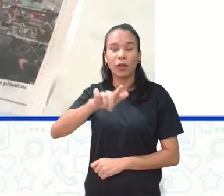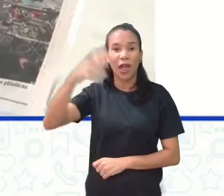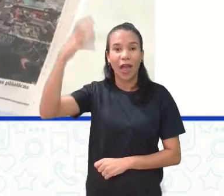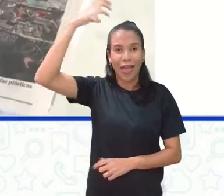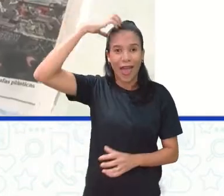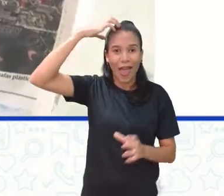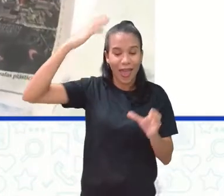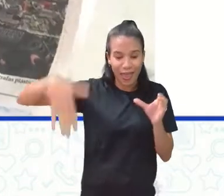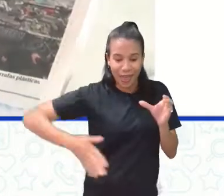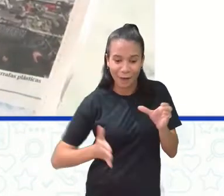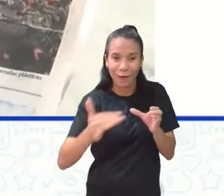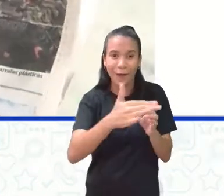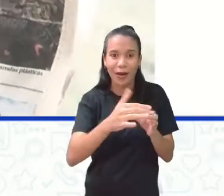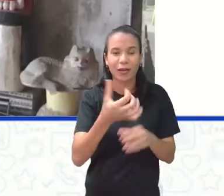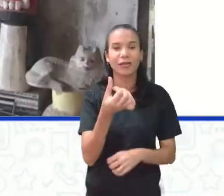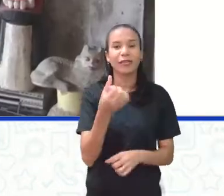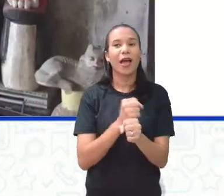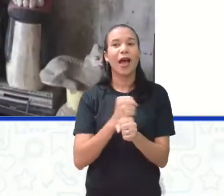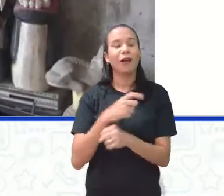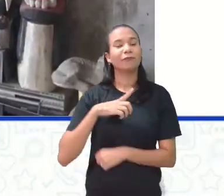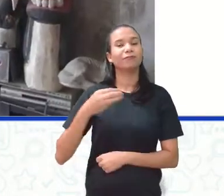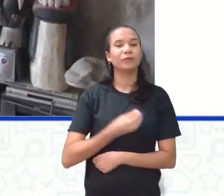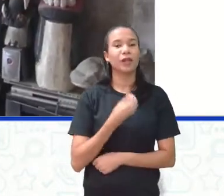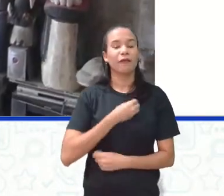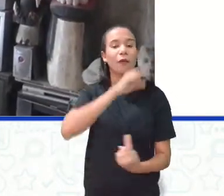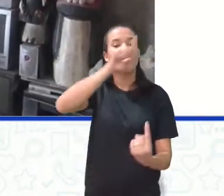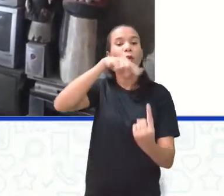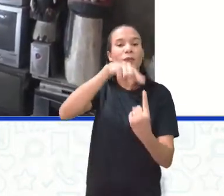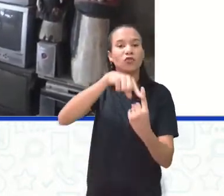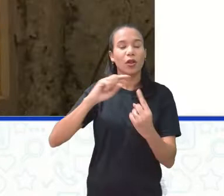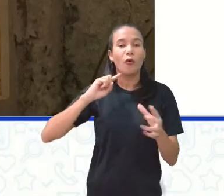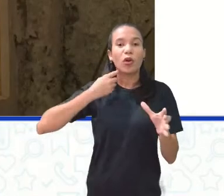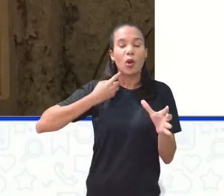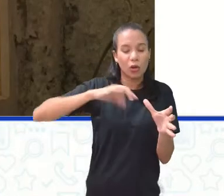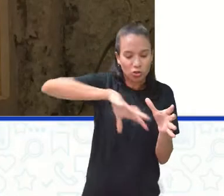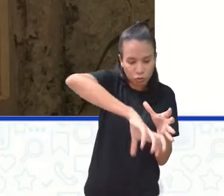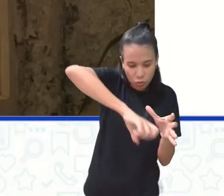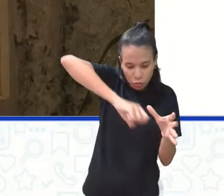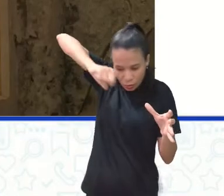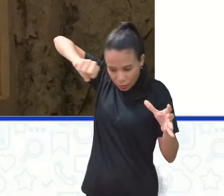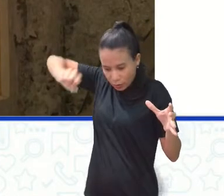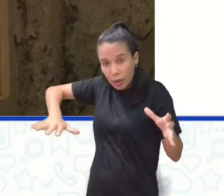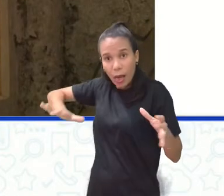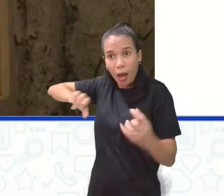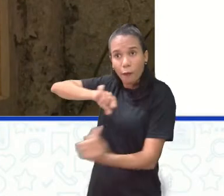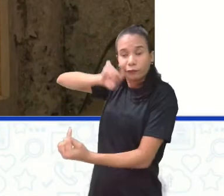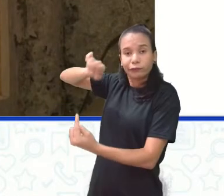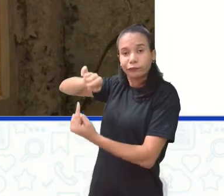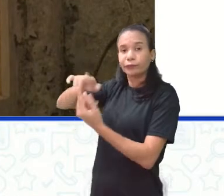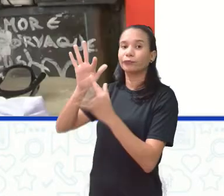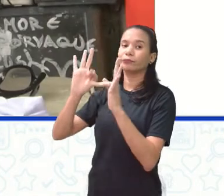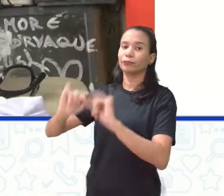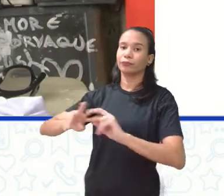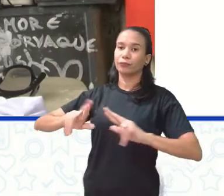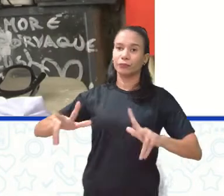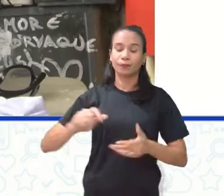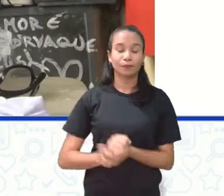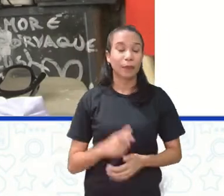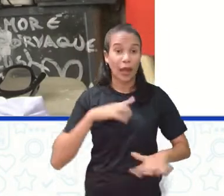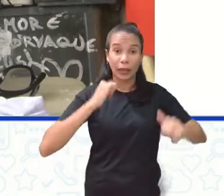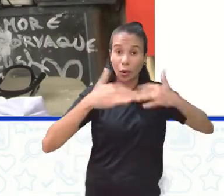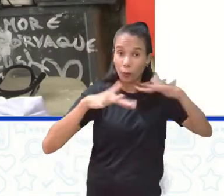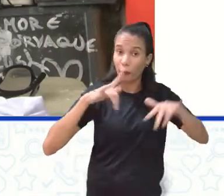de existência, a iniciativa tem o objetivo de tirar o lixo jogado no rio e dar um destino diferente para esses resíduos. Um